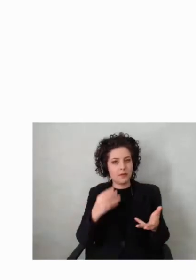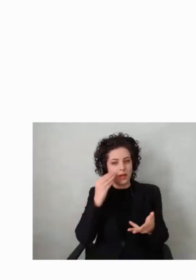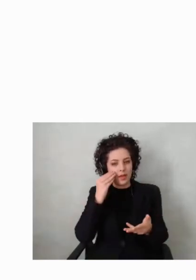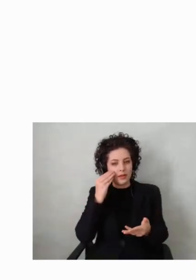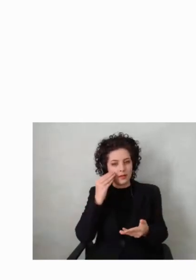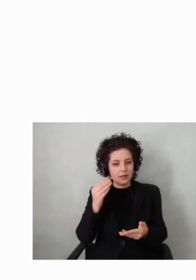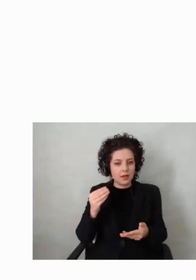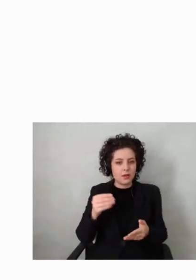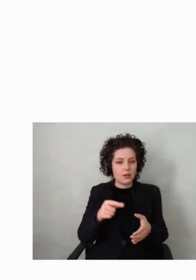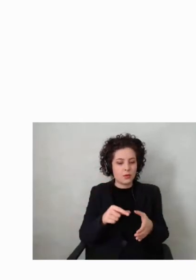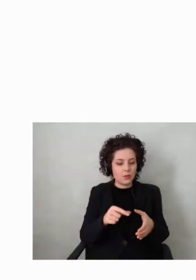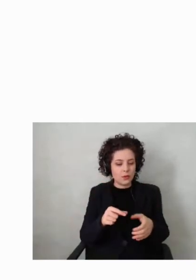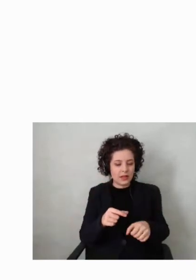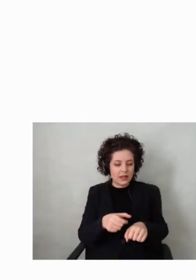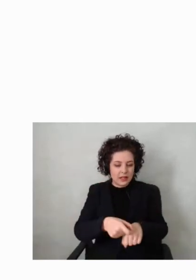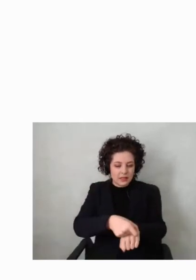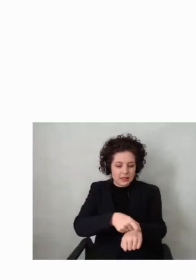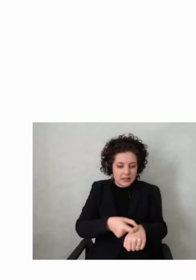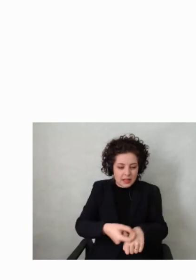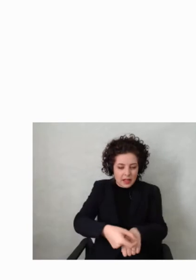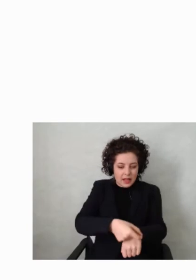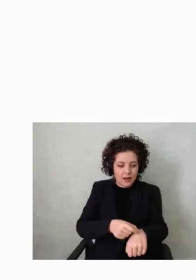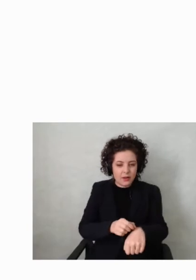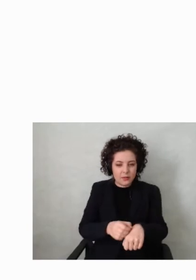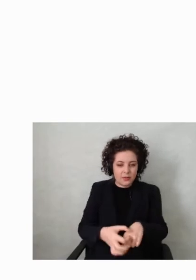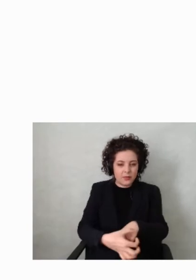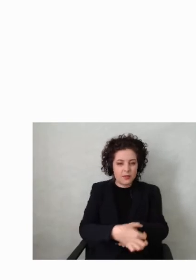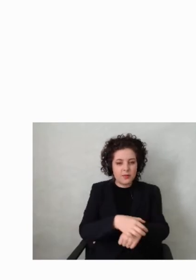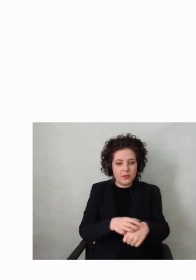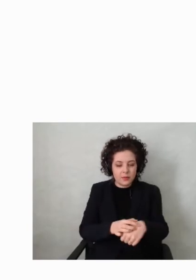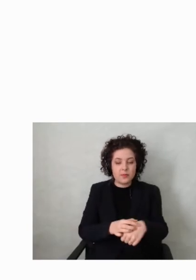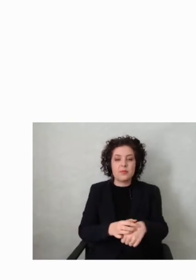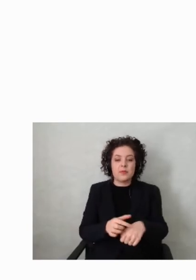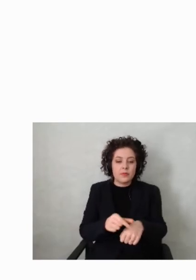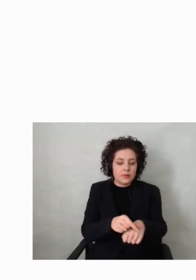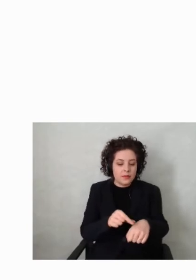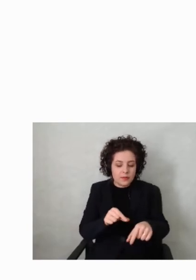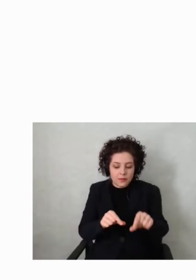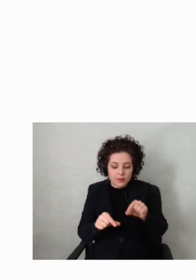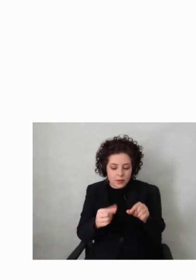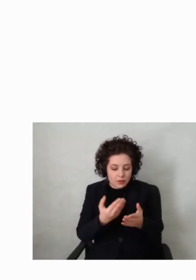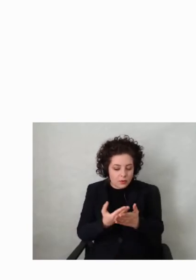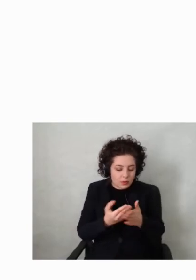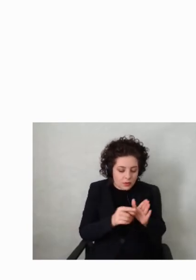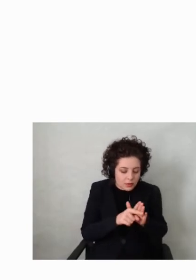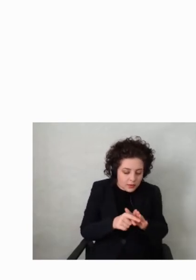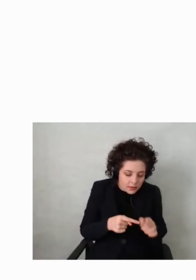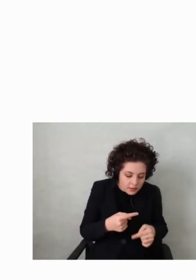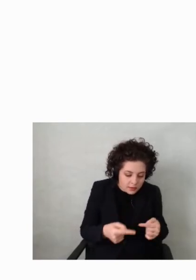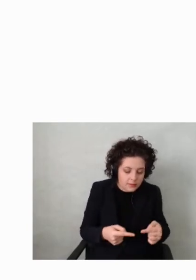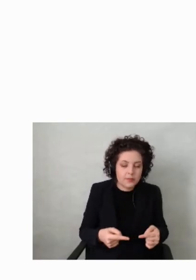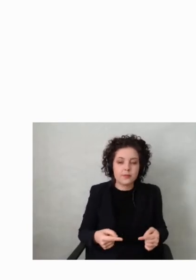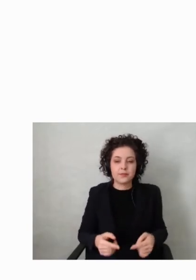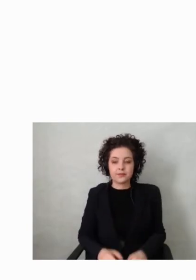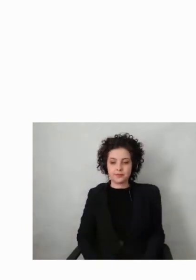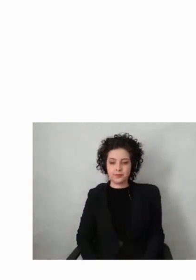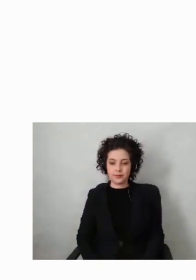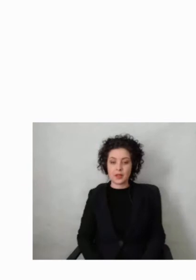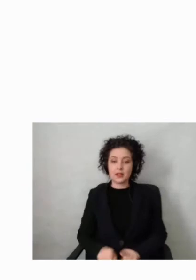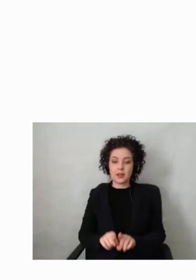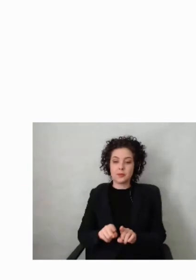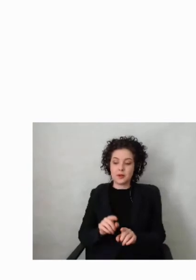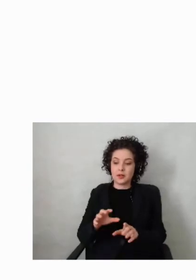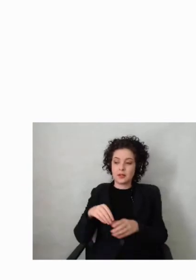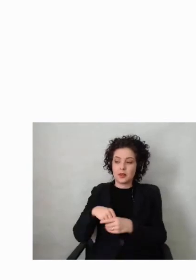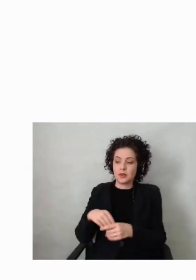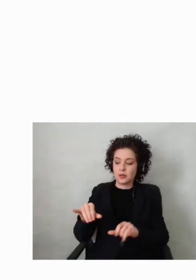célula para estudar patogenia e biotérios dentro de laboratórios de